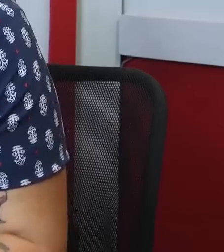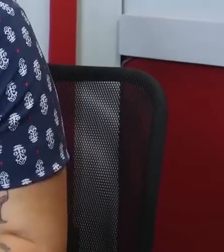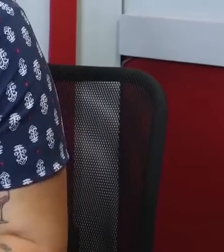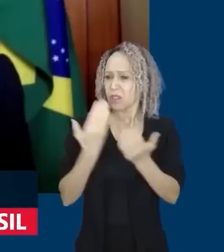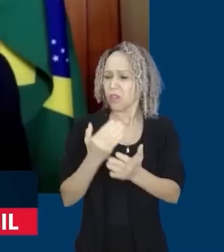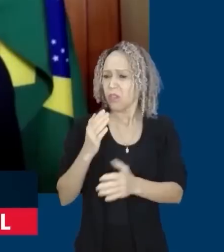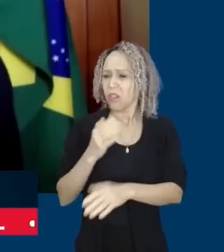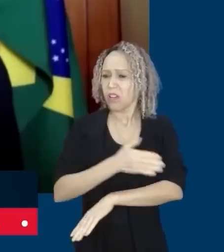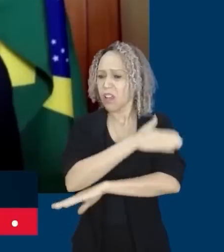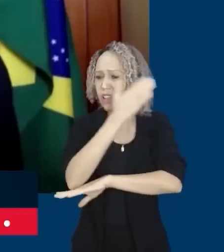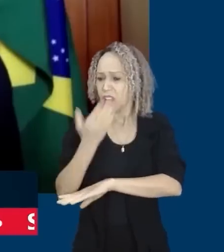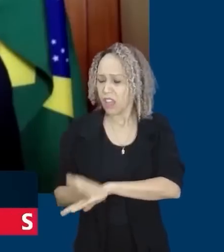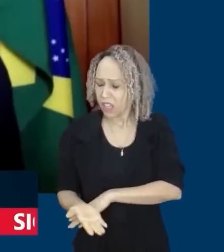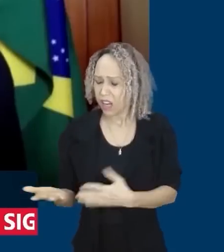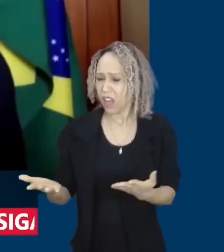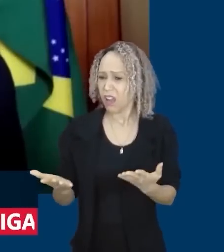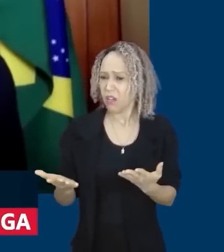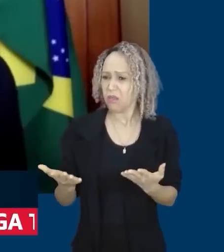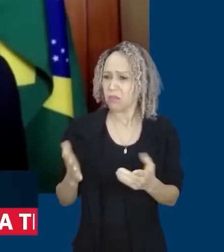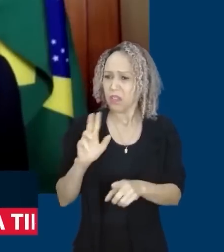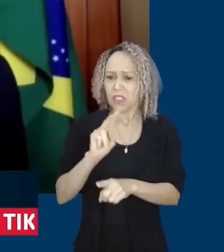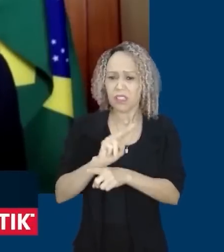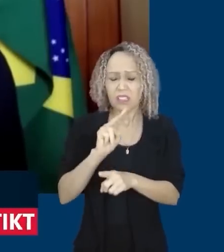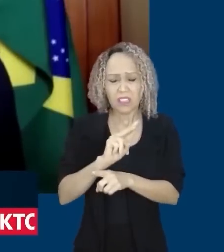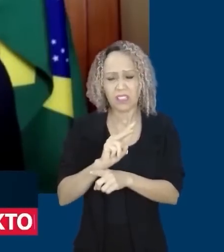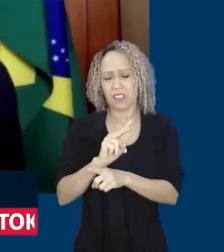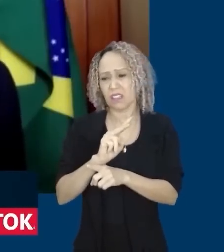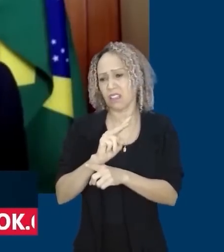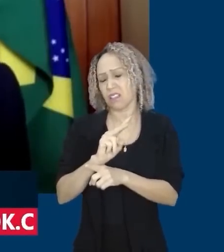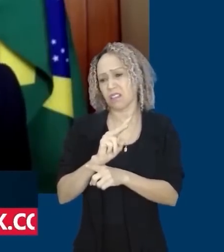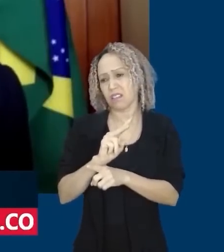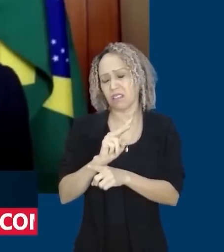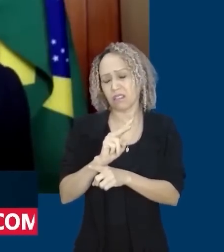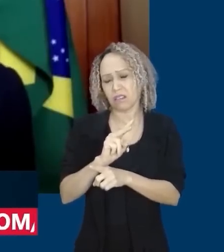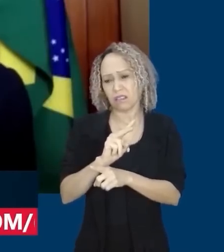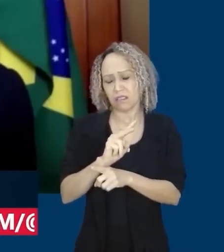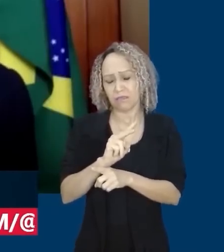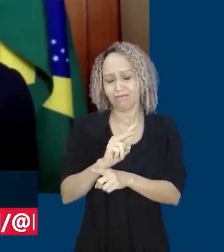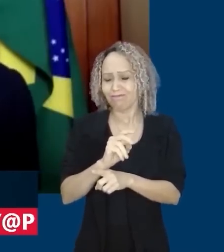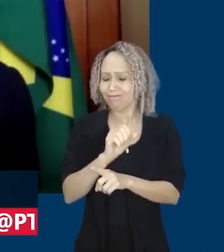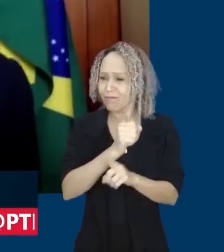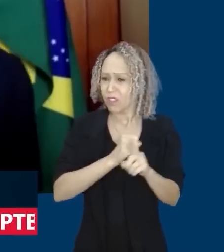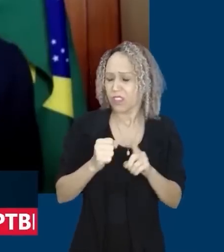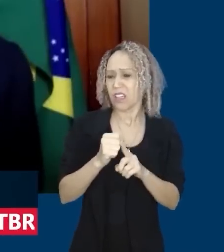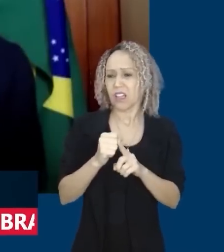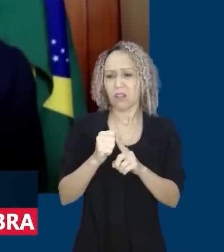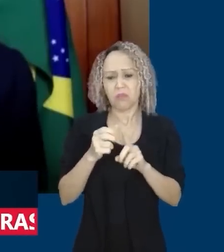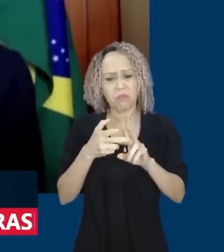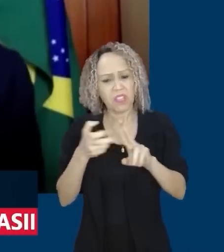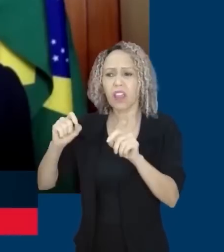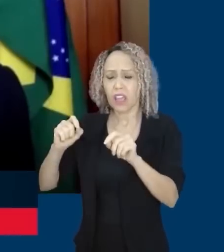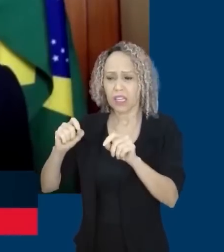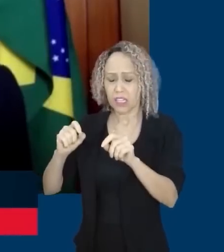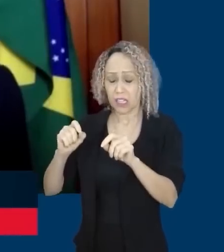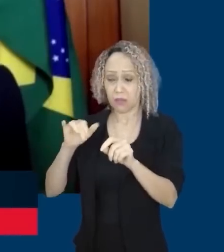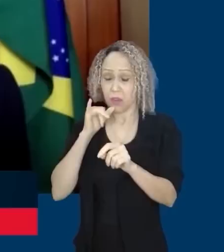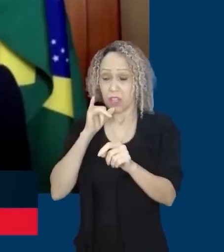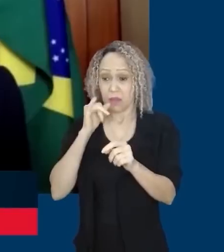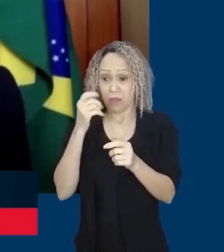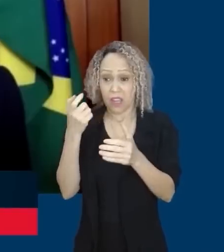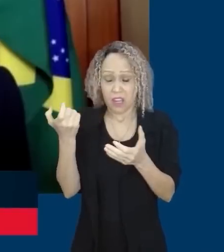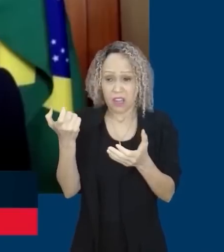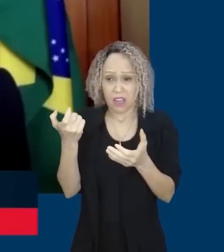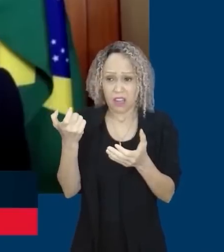da PEC. Evidente que o Bolsonaro ele mandou uma lei orçamentária para o Congresso Nacional, que é um fake news, e não